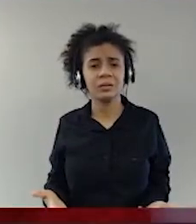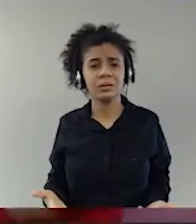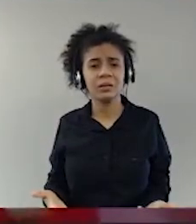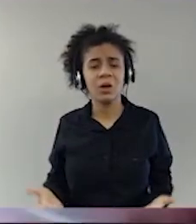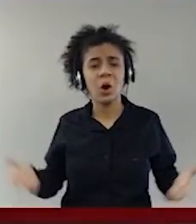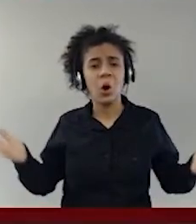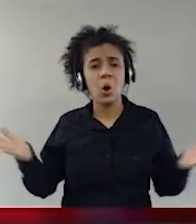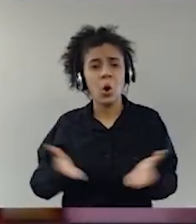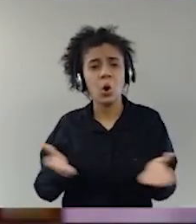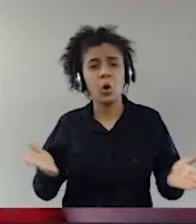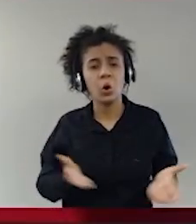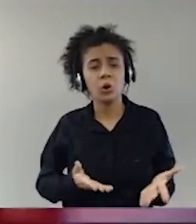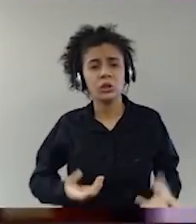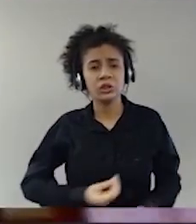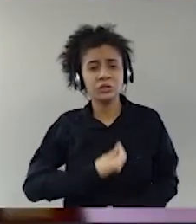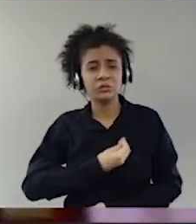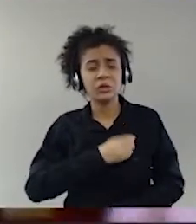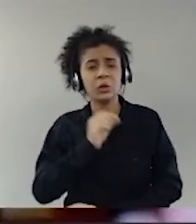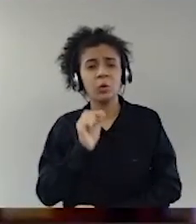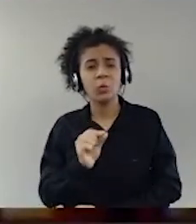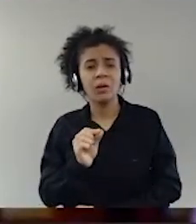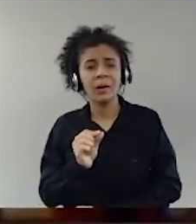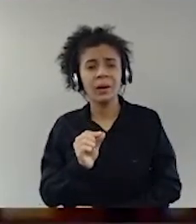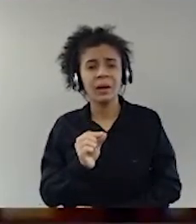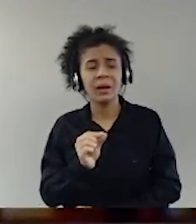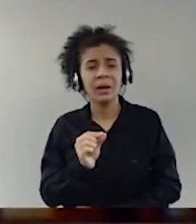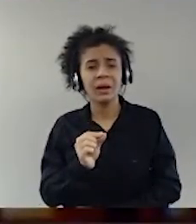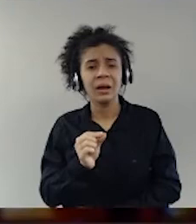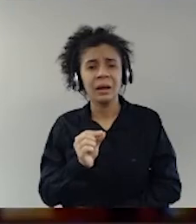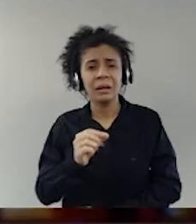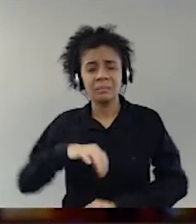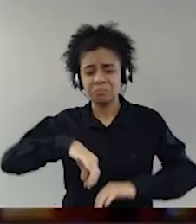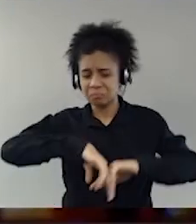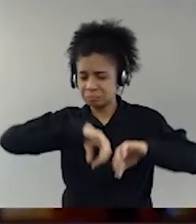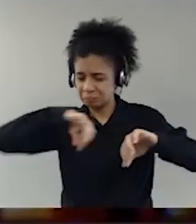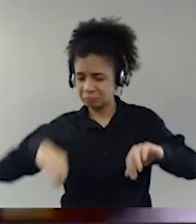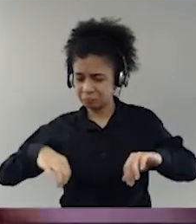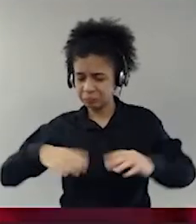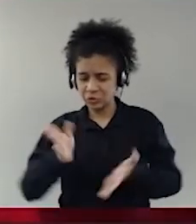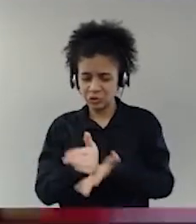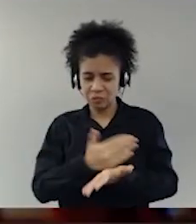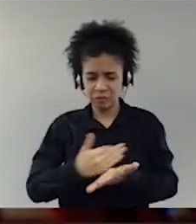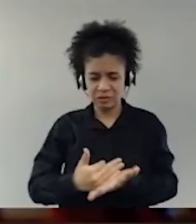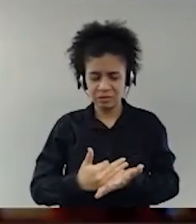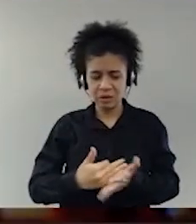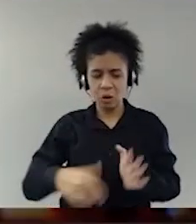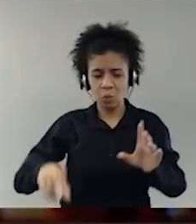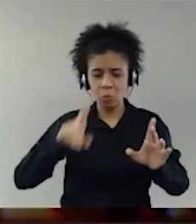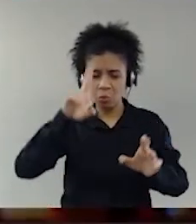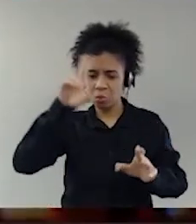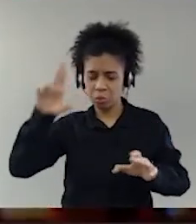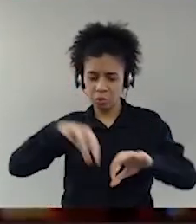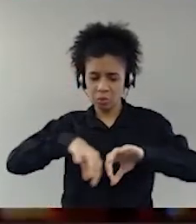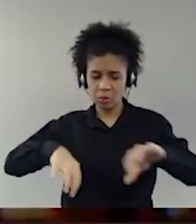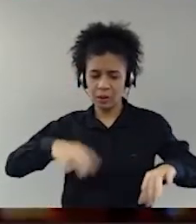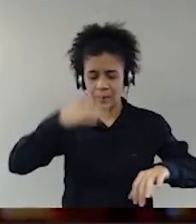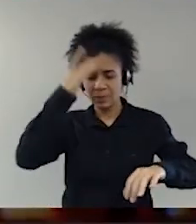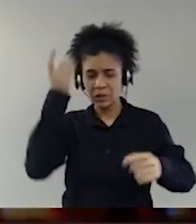se coloca tanto a partir de uma perspectiva de divisão da propriedade em classes,